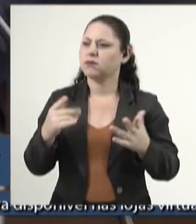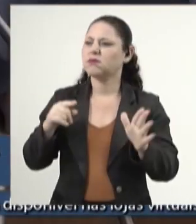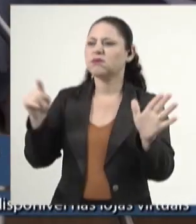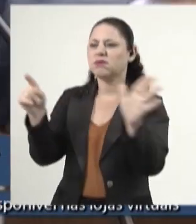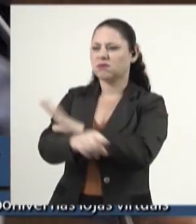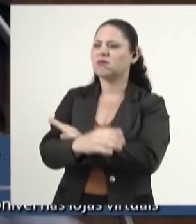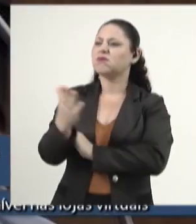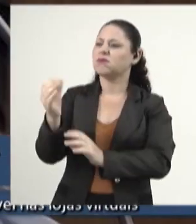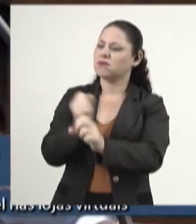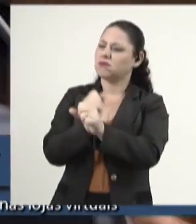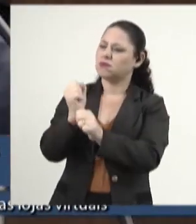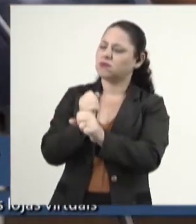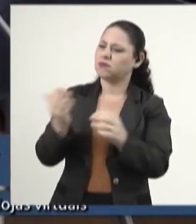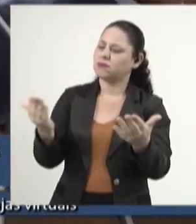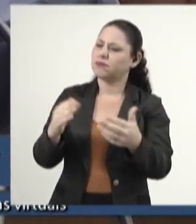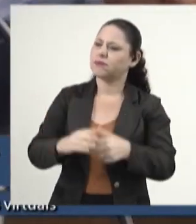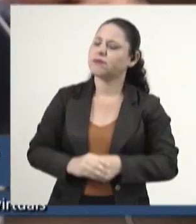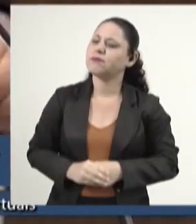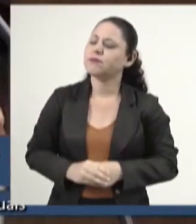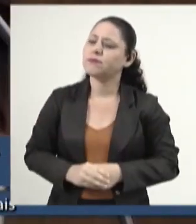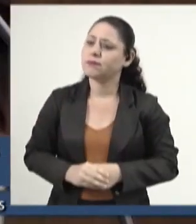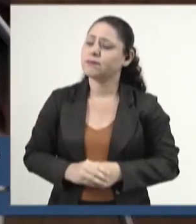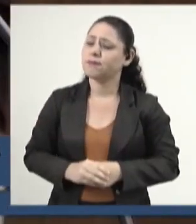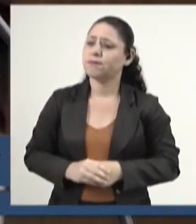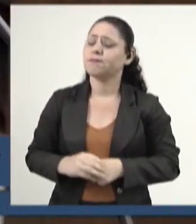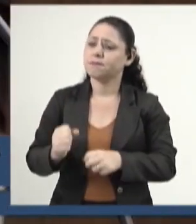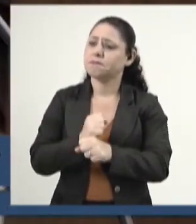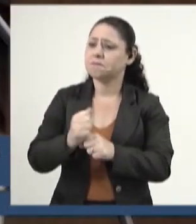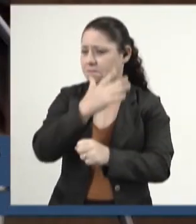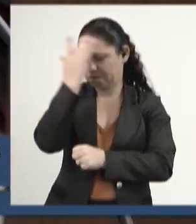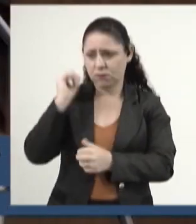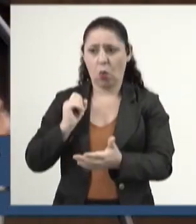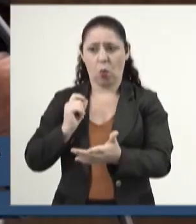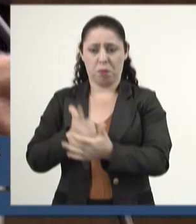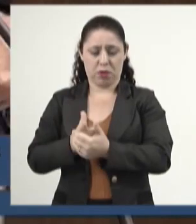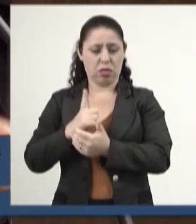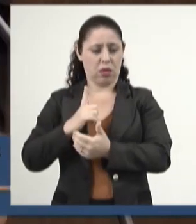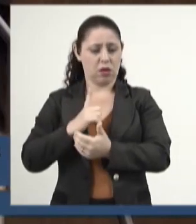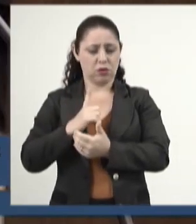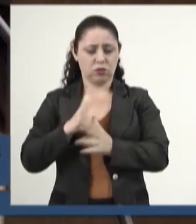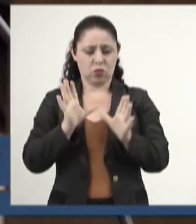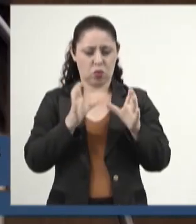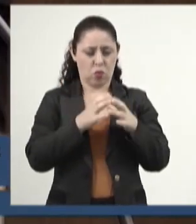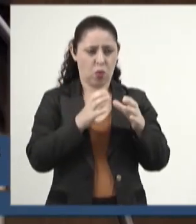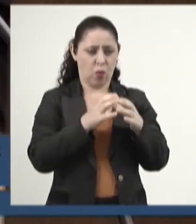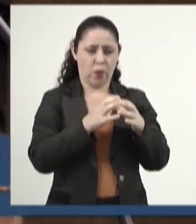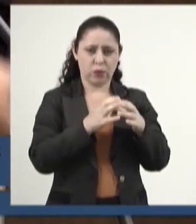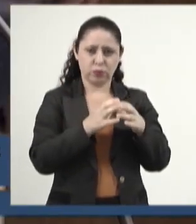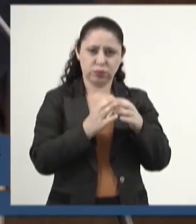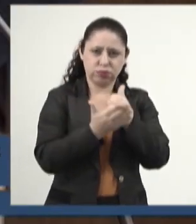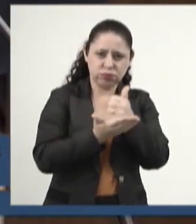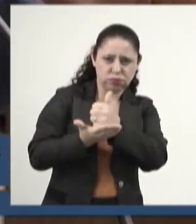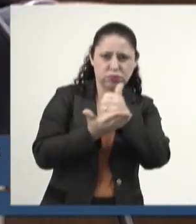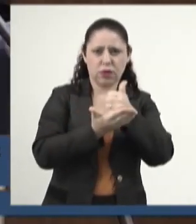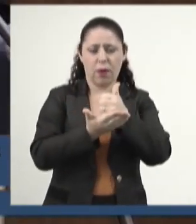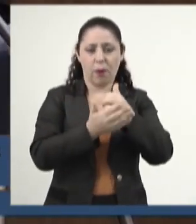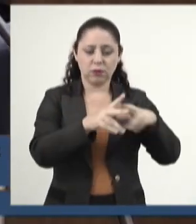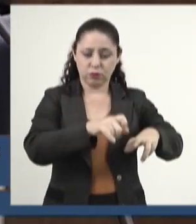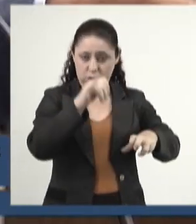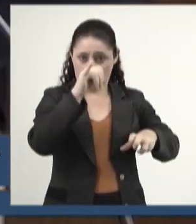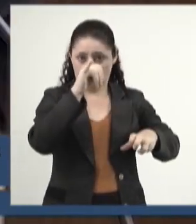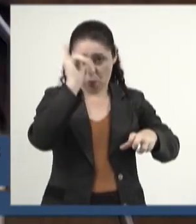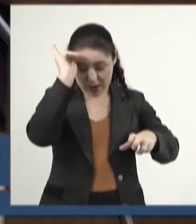Exª. Eu quero ver esse ano. Esse ano, as pessoas que tinham poder de compra do setor que sustenta esse país de pé, que é o